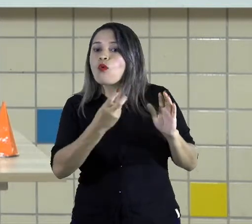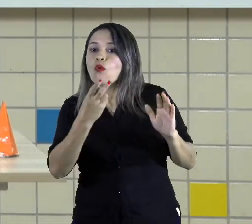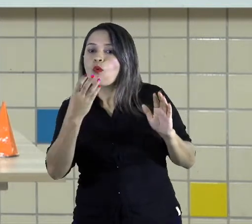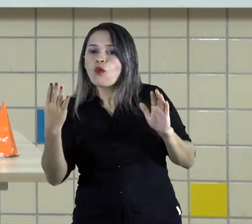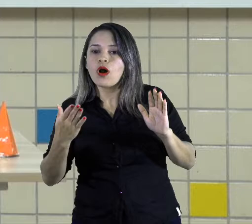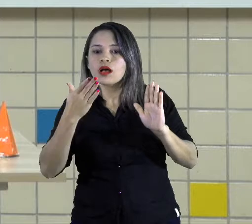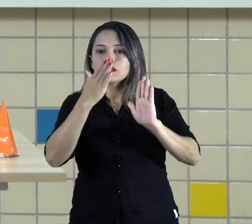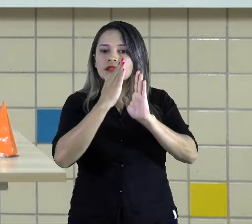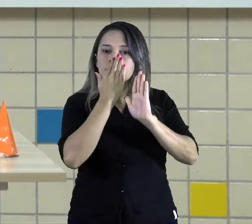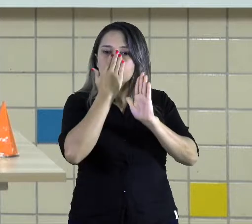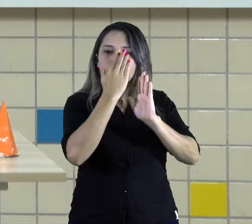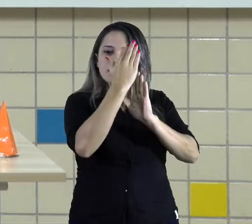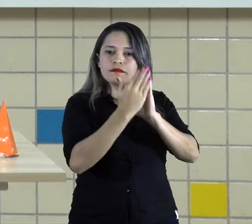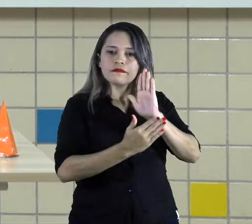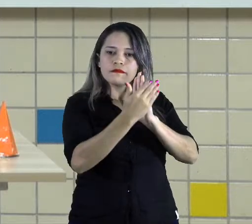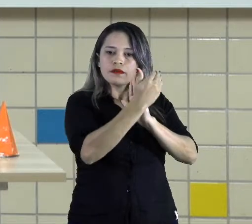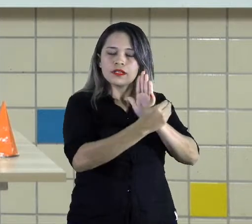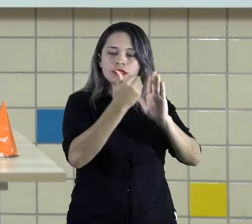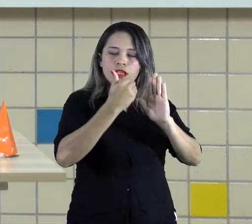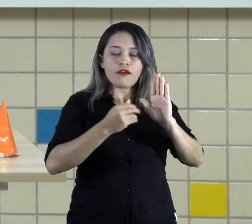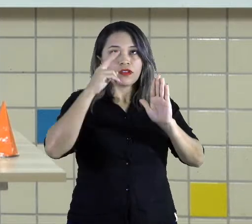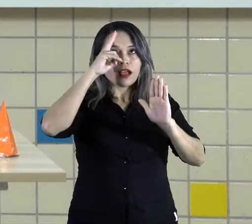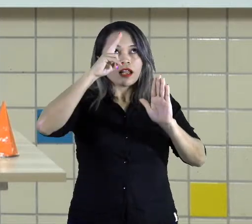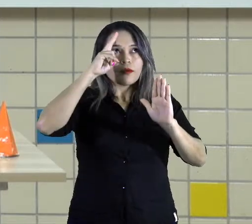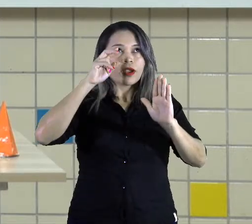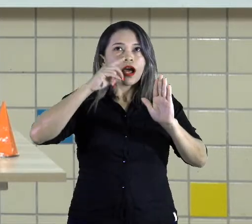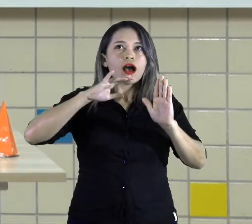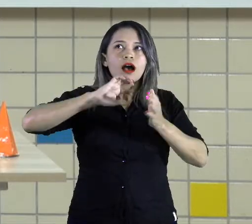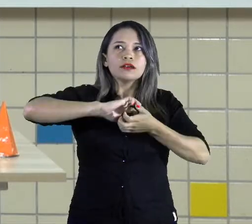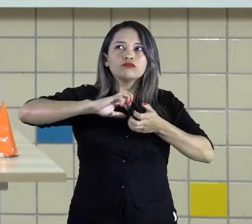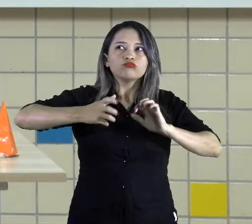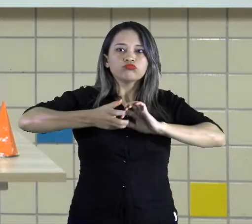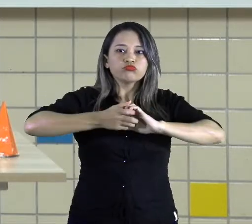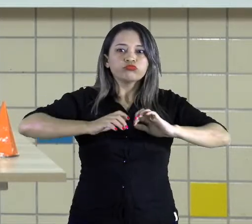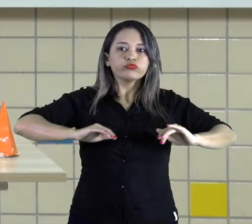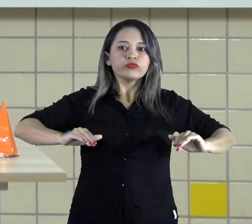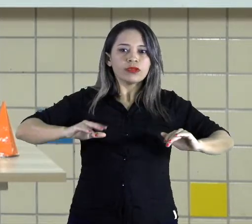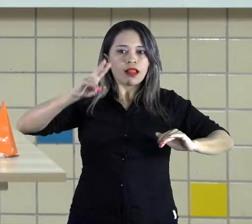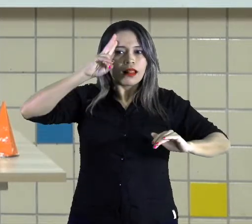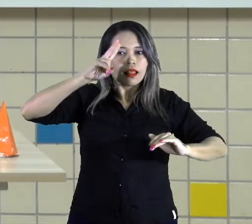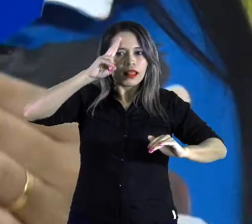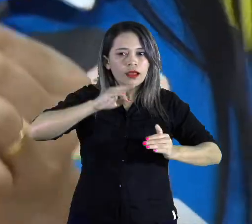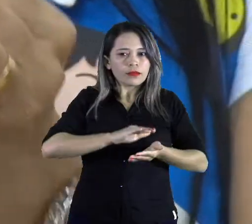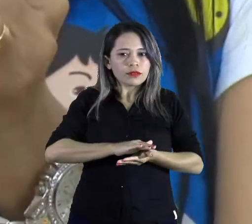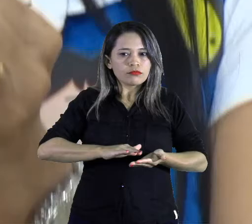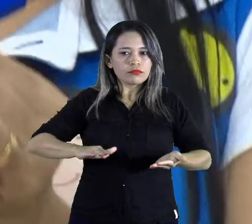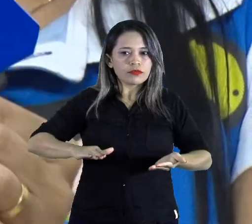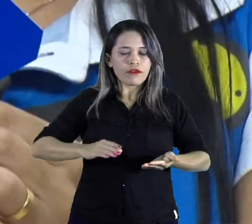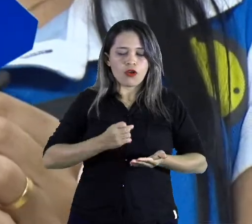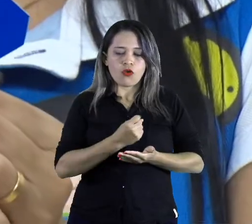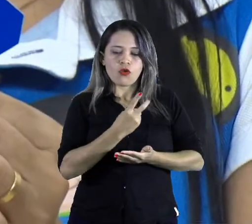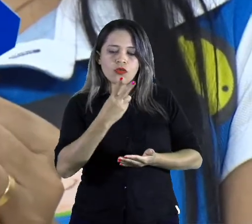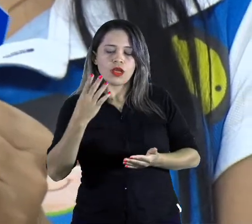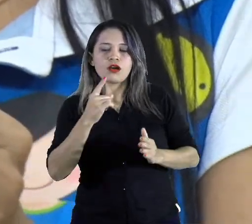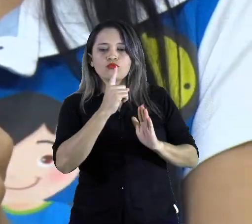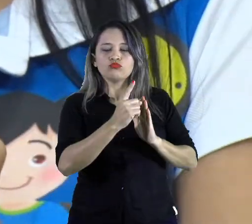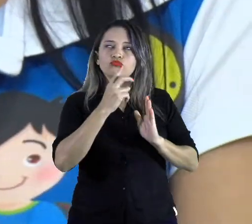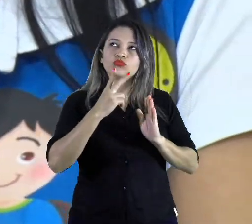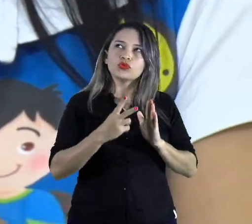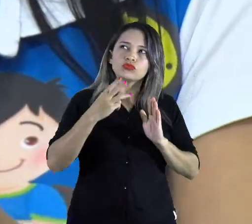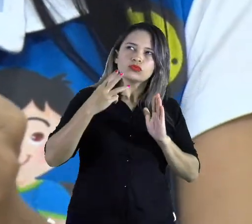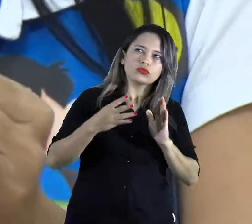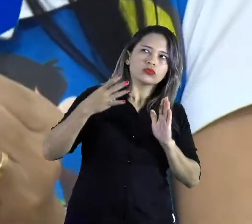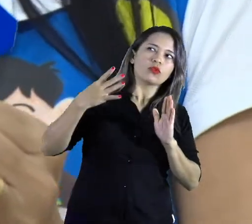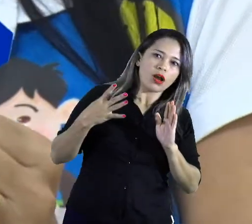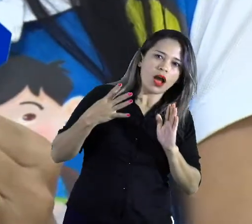sólido geométrico? Aí você vai lembrar dele desmontado. Lembra da planificação dele e vai contar. 1, 2,